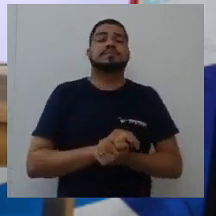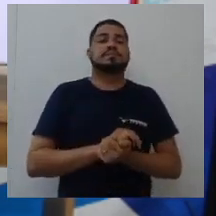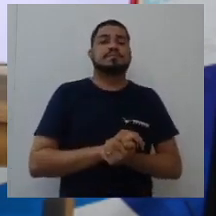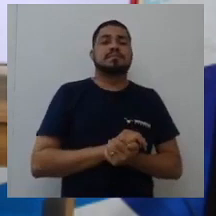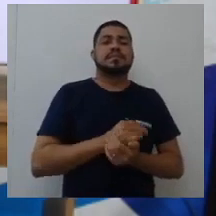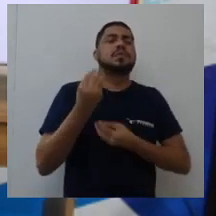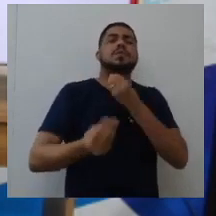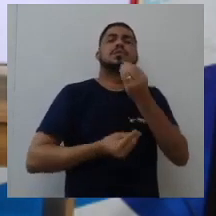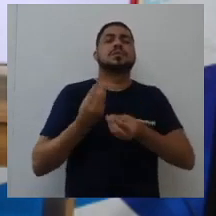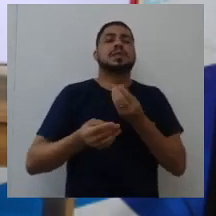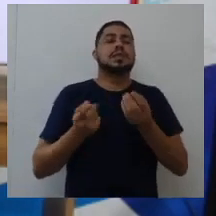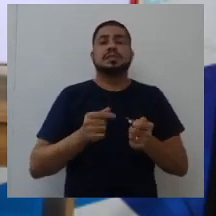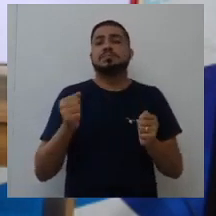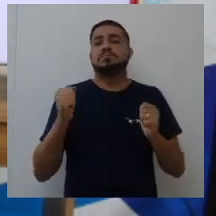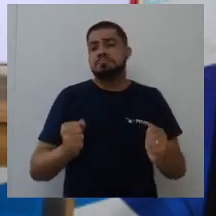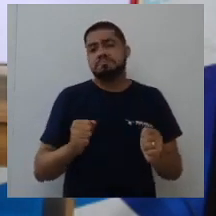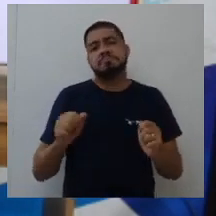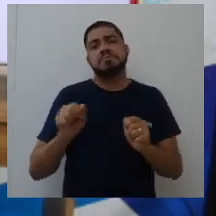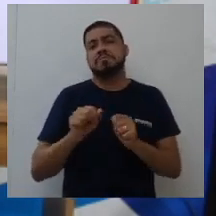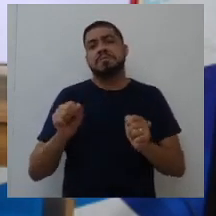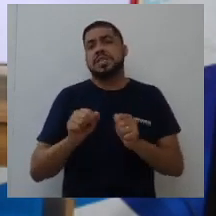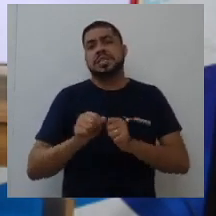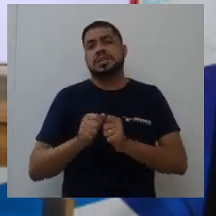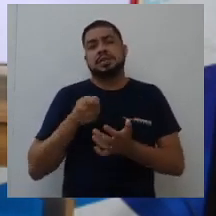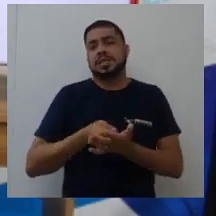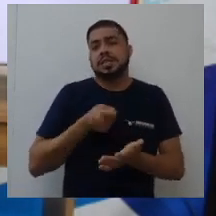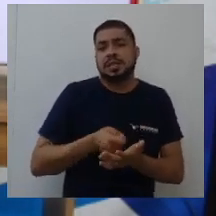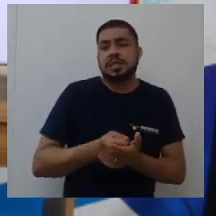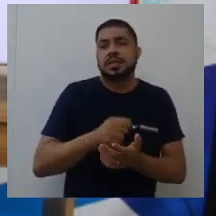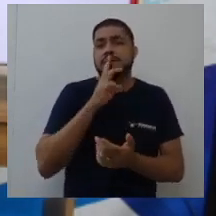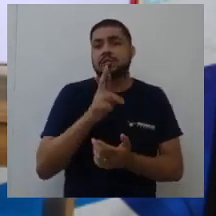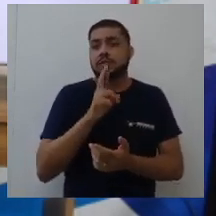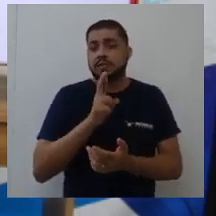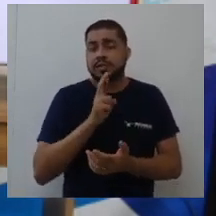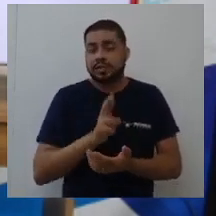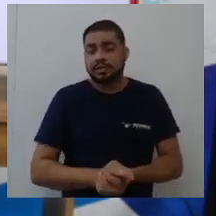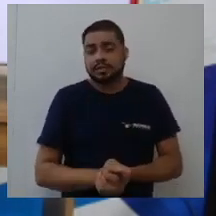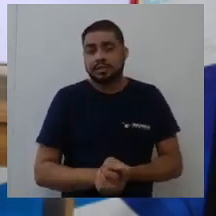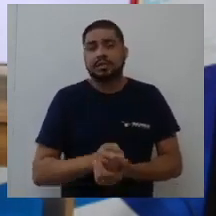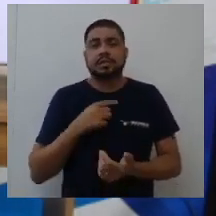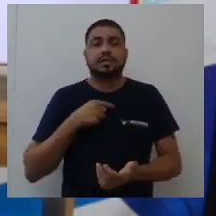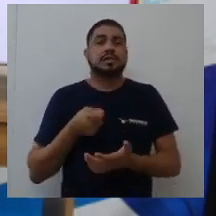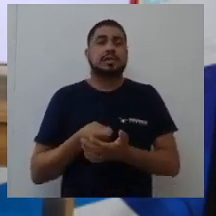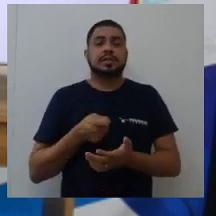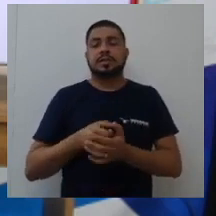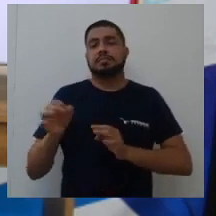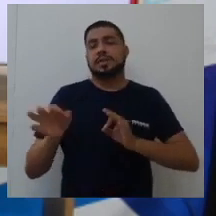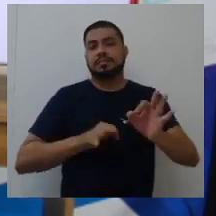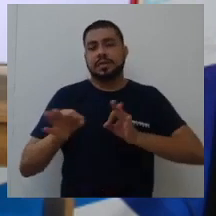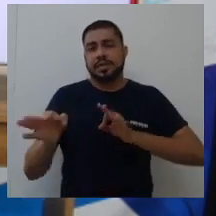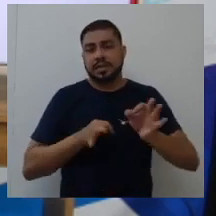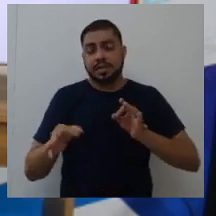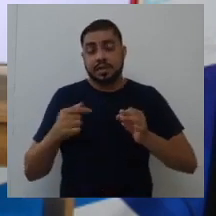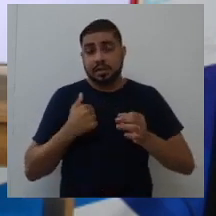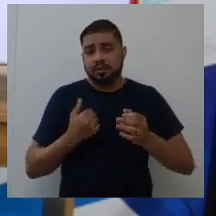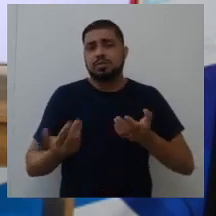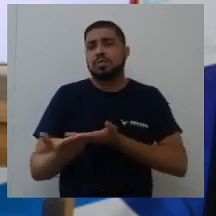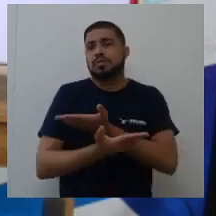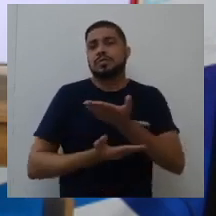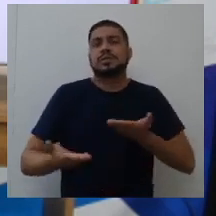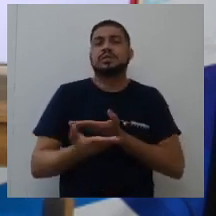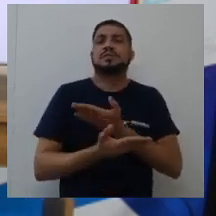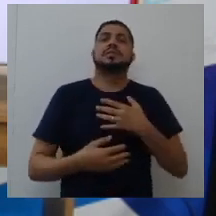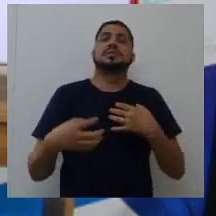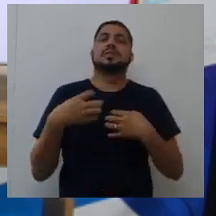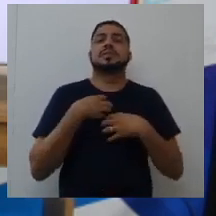que é que a gente poderia fazer aqui para tentar resolver essa questão aqui? Eu tentei preparar para vocês aqui, vou compartilhar a